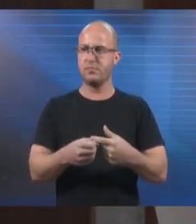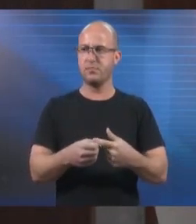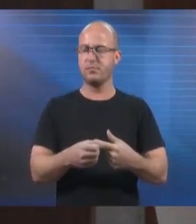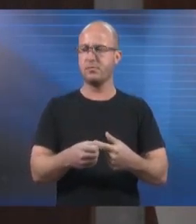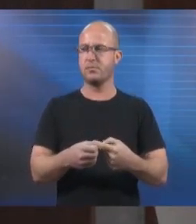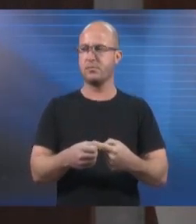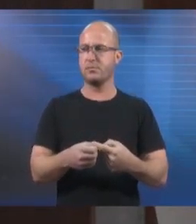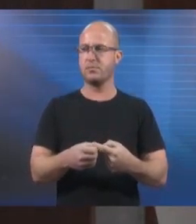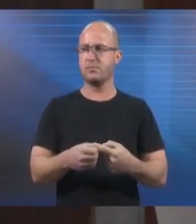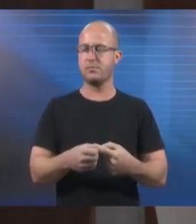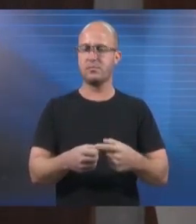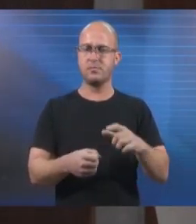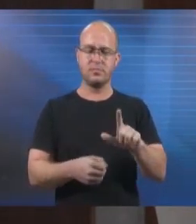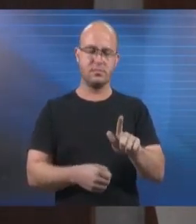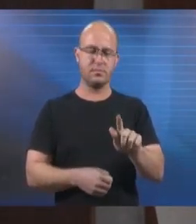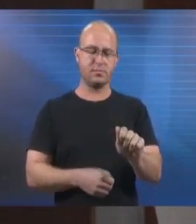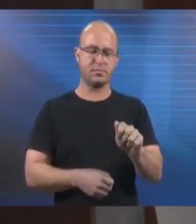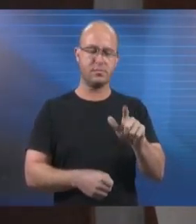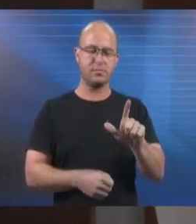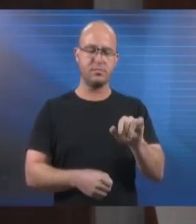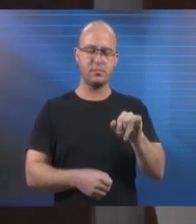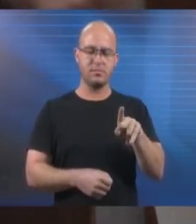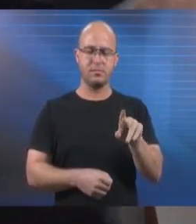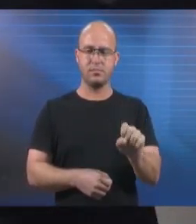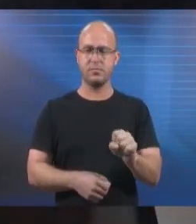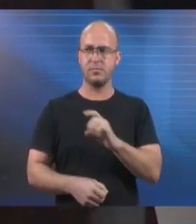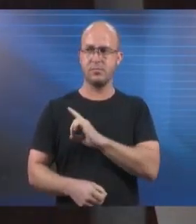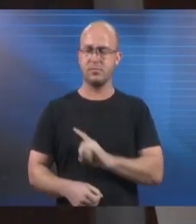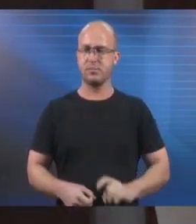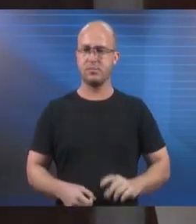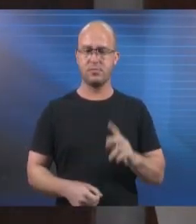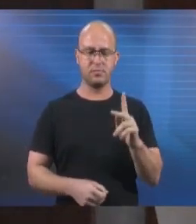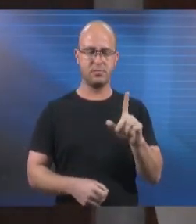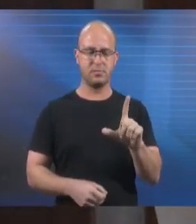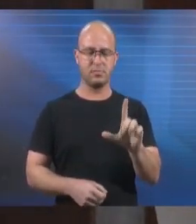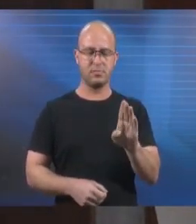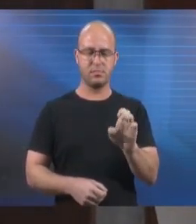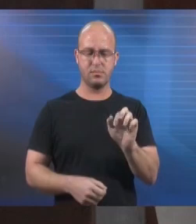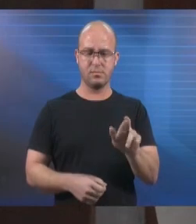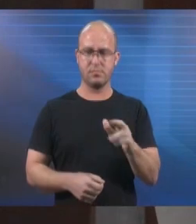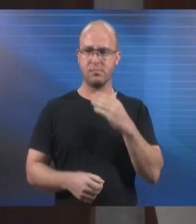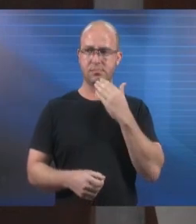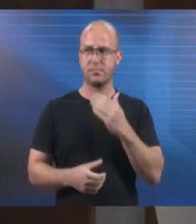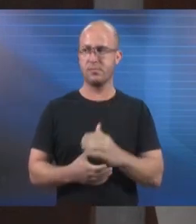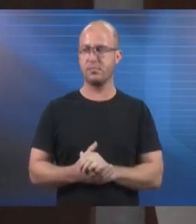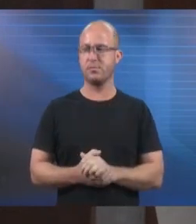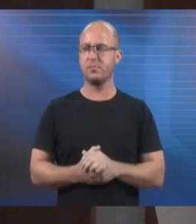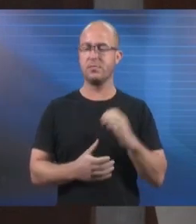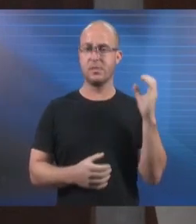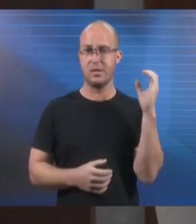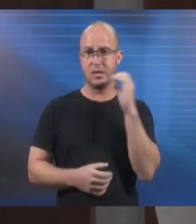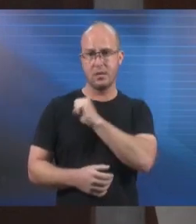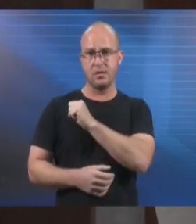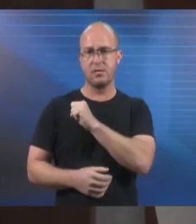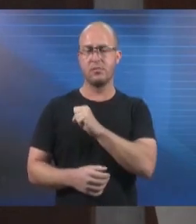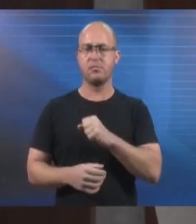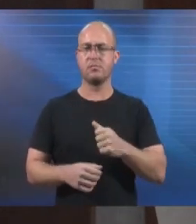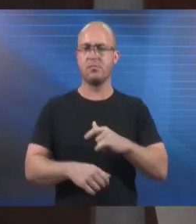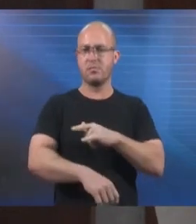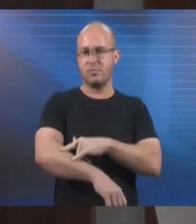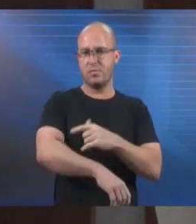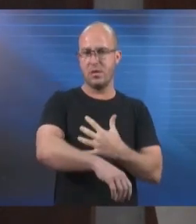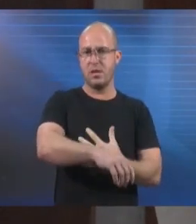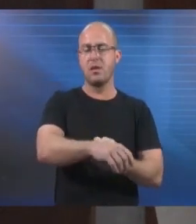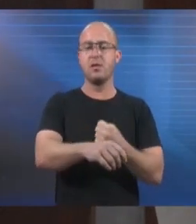Anes que Residem no município de Galinhos requerimento Deputado Cléber Rodrigues solicita agilidade da obra de drenagem na